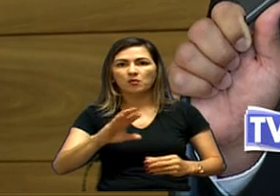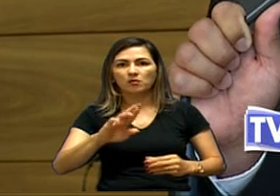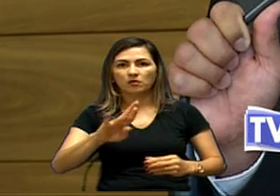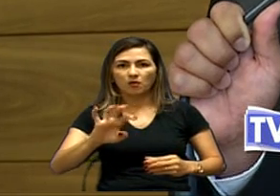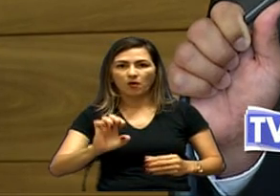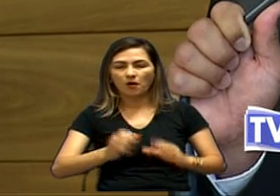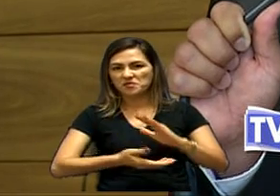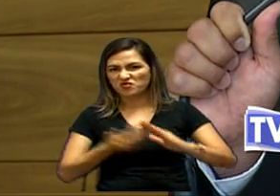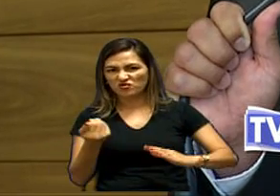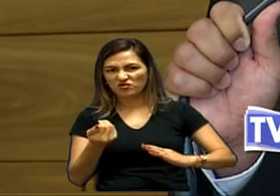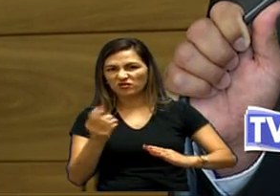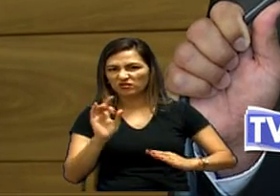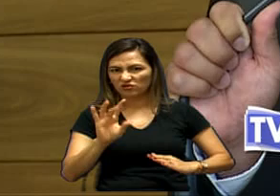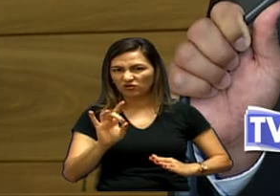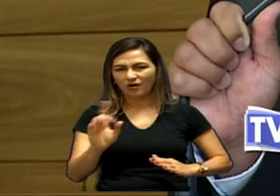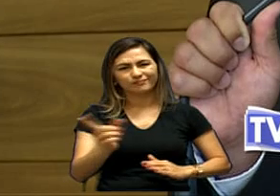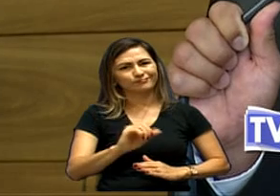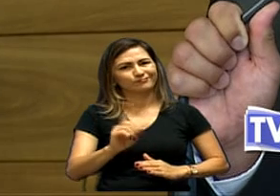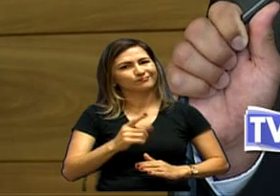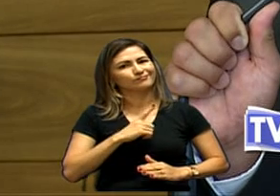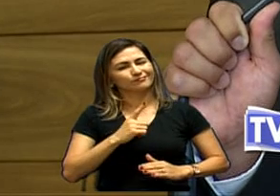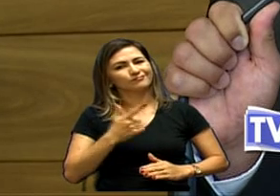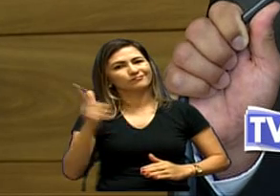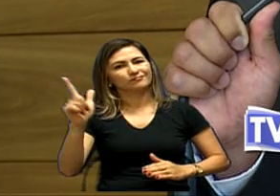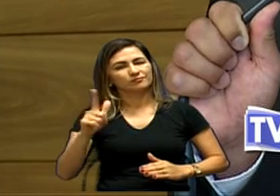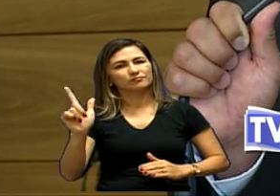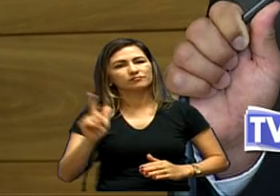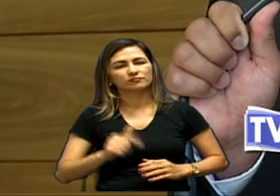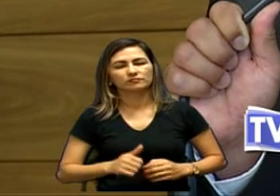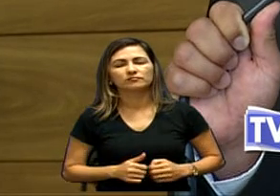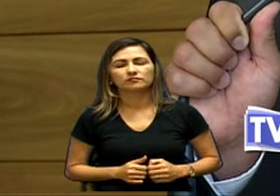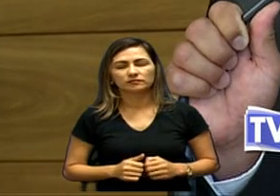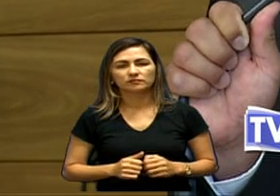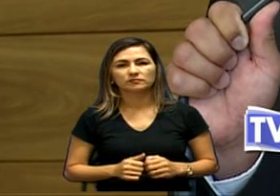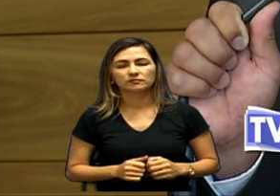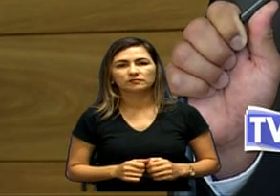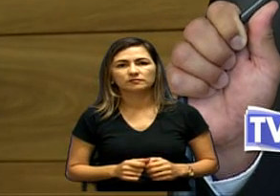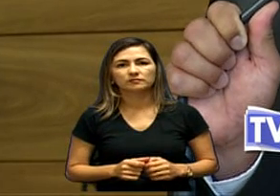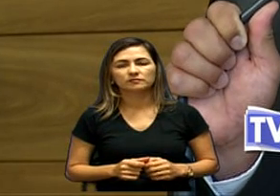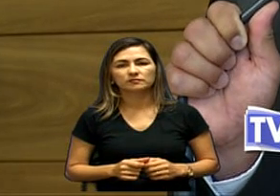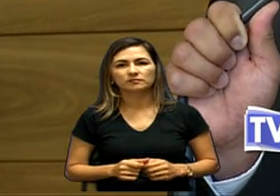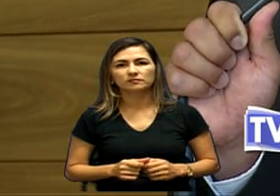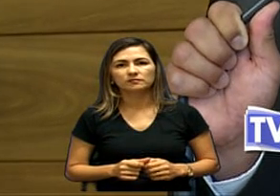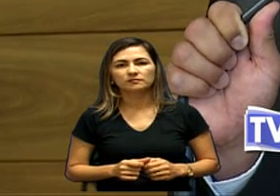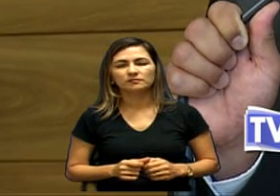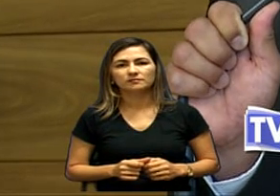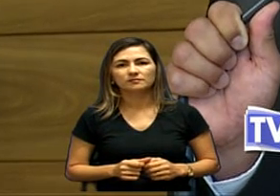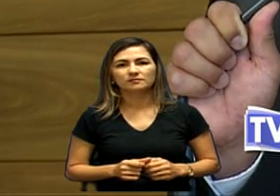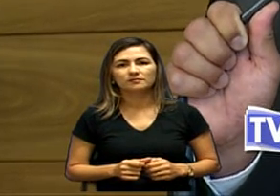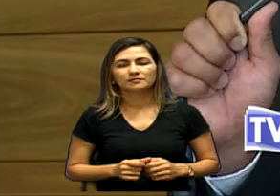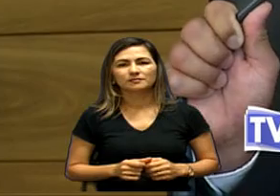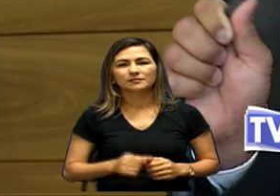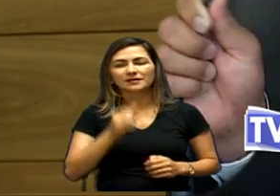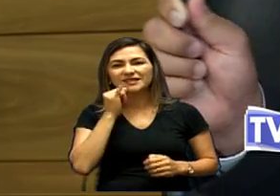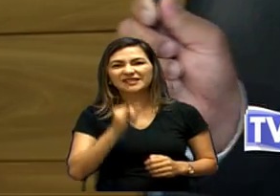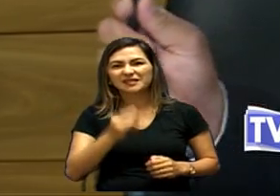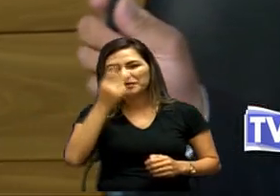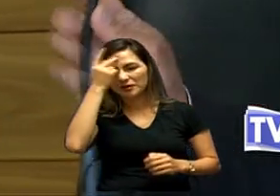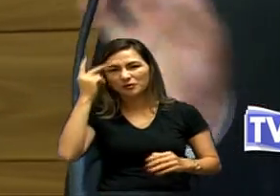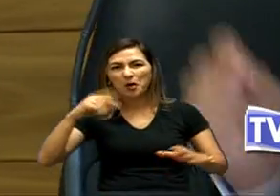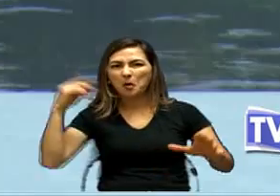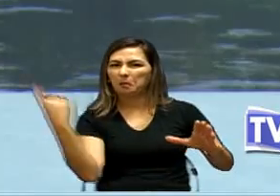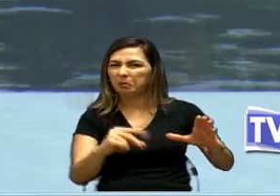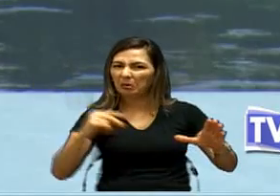horário que não é um horário habitual do pessoal usar a escola, se puder pegar, dar um cacete também na pessoa, é importante também, viu? É que não